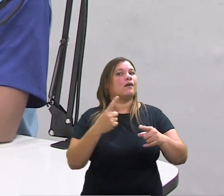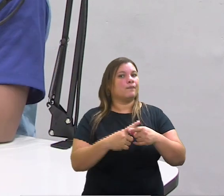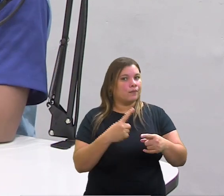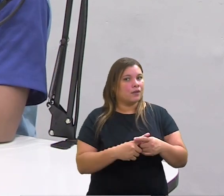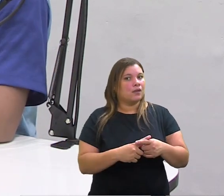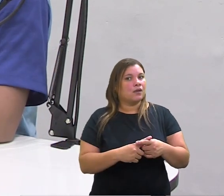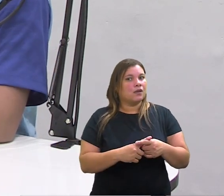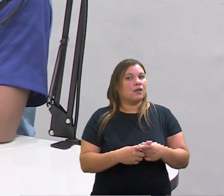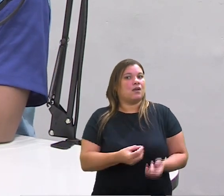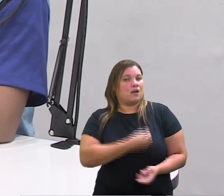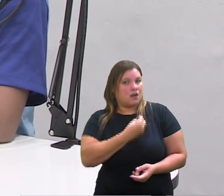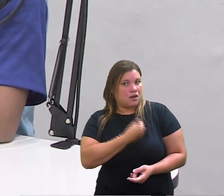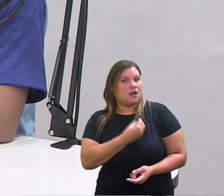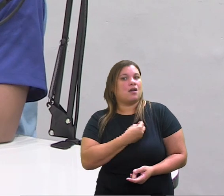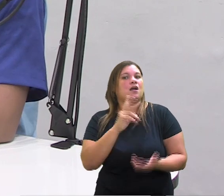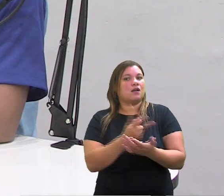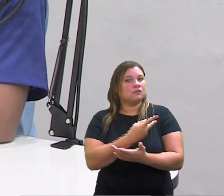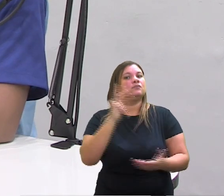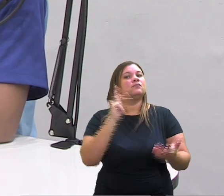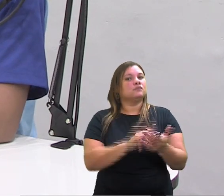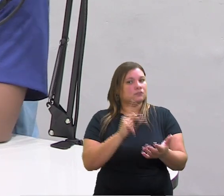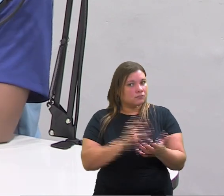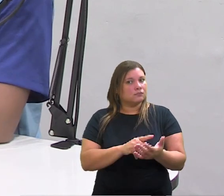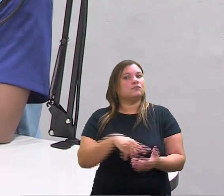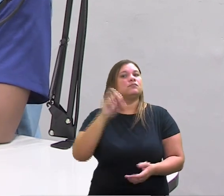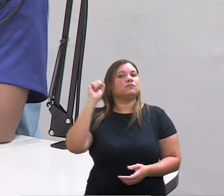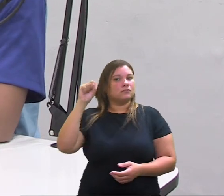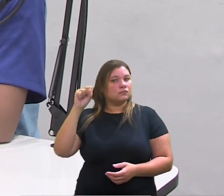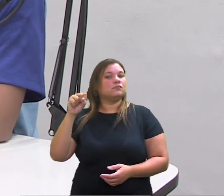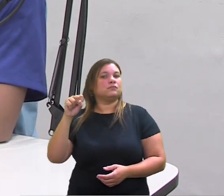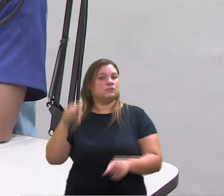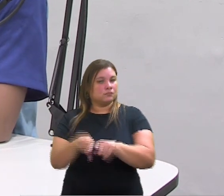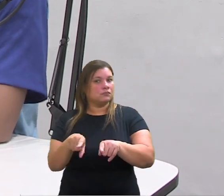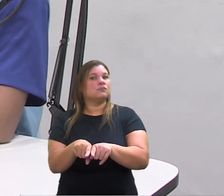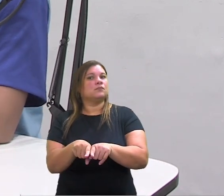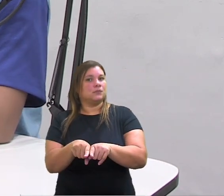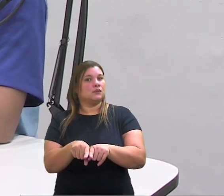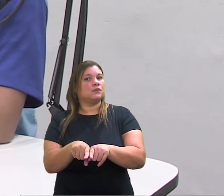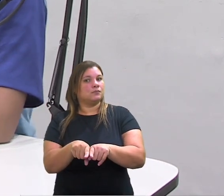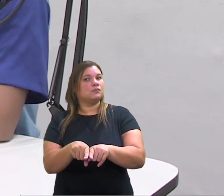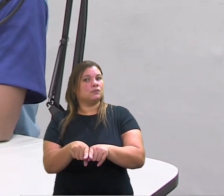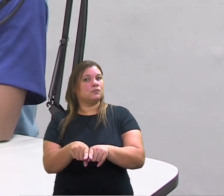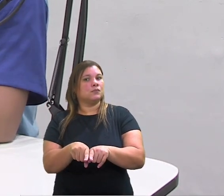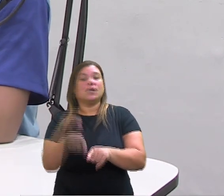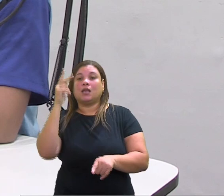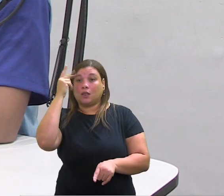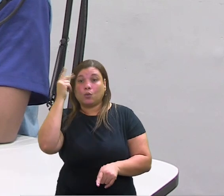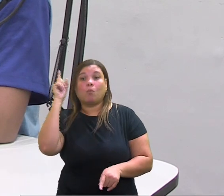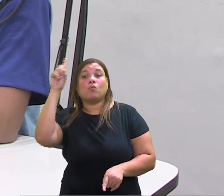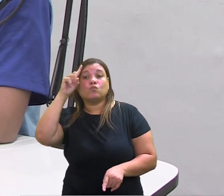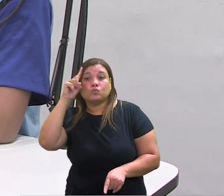é Isso é pra longe da fora. minha realidade. Isso é longe da realidade que nós vivemos. Não, gente, isso é uma coisa muito fácil